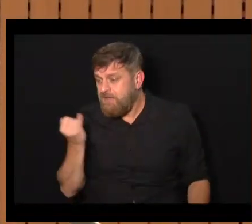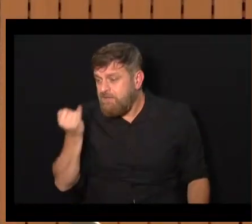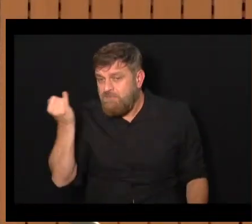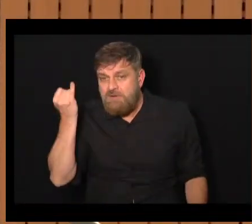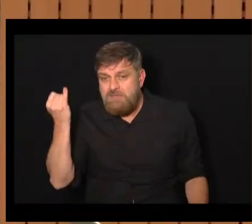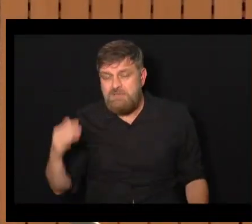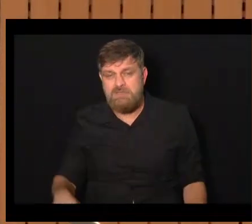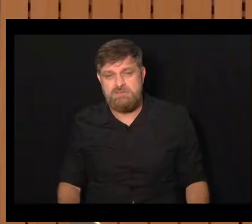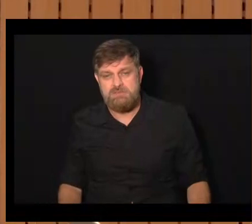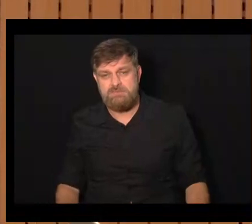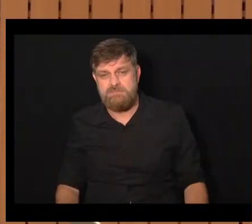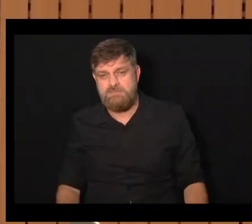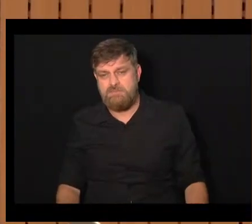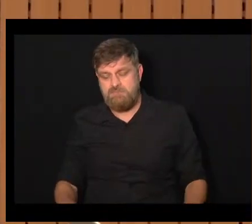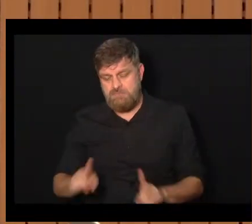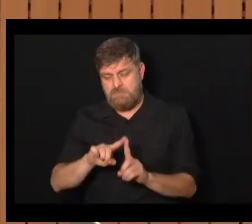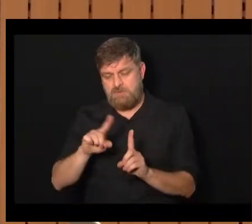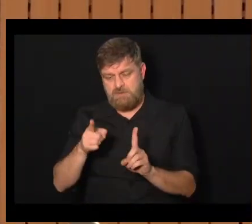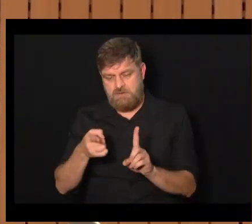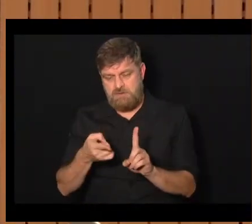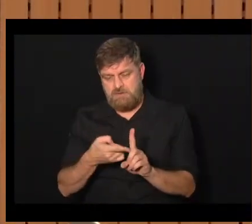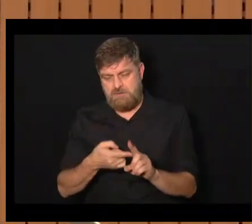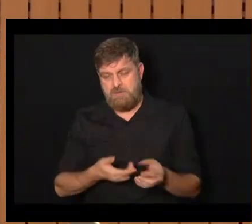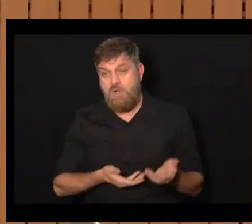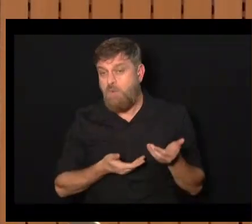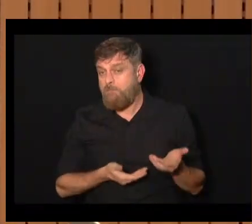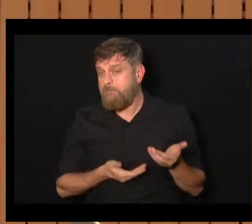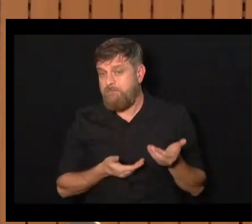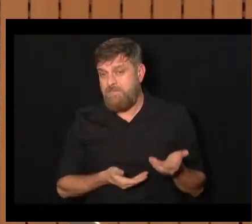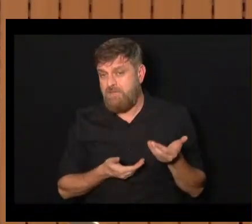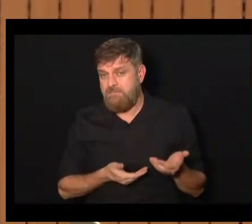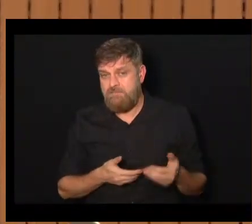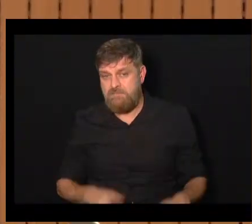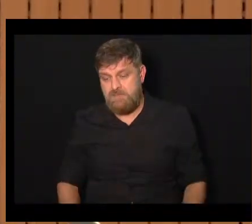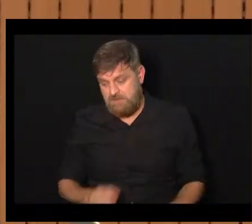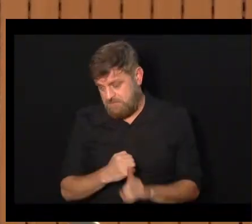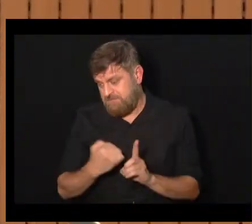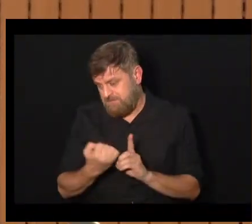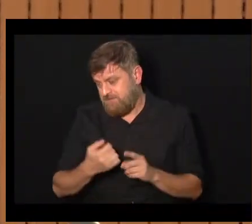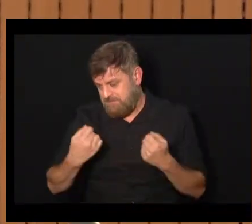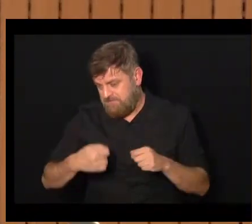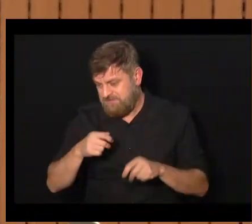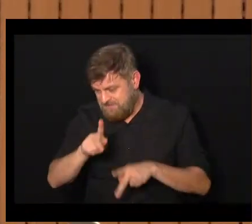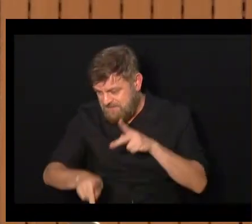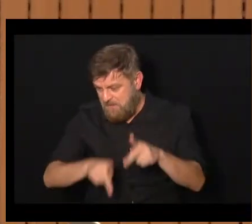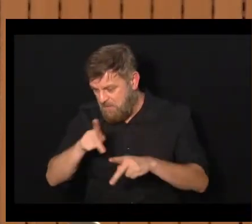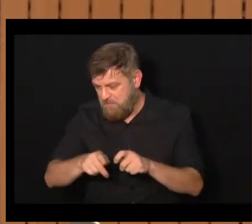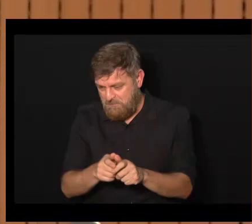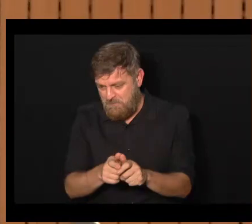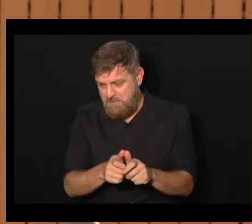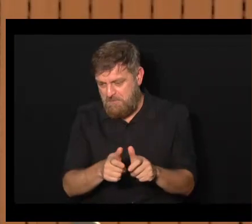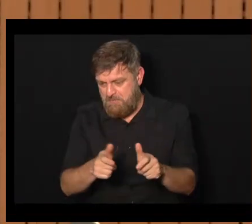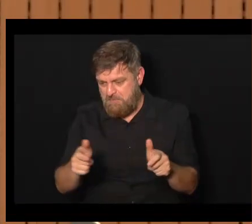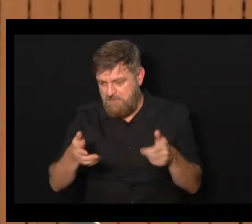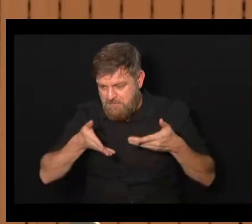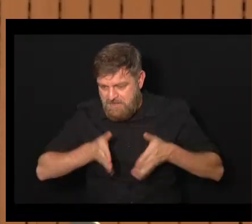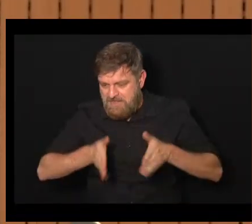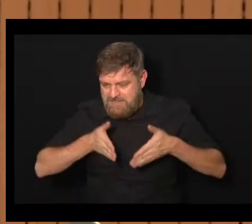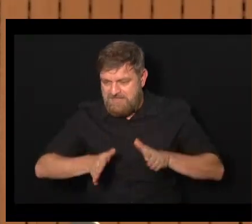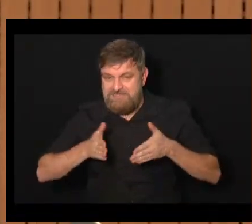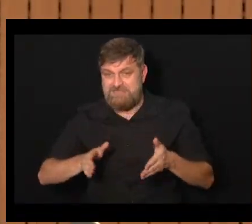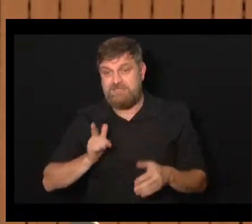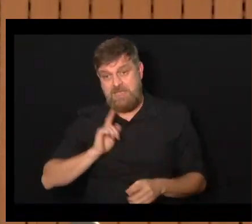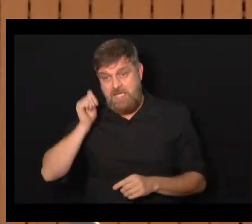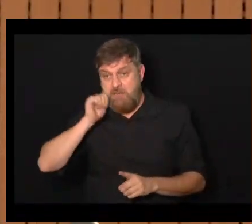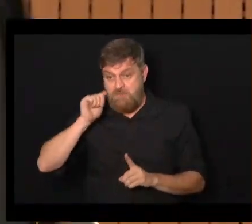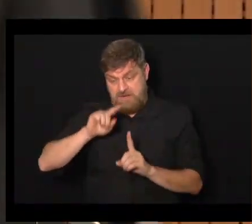afinal, a concepção é um bem para a sociedade depende de que as